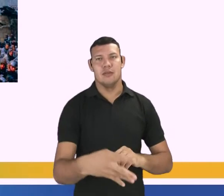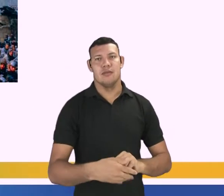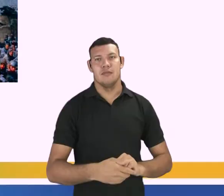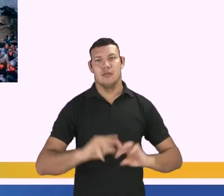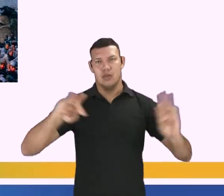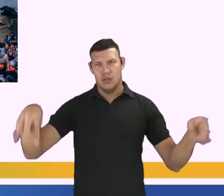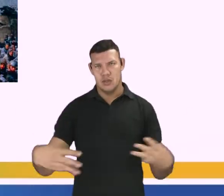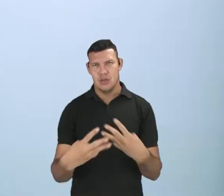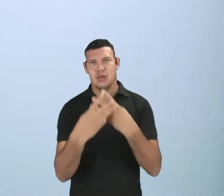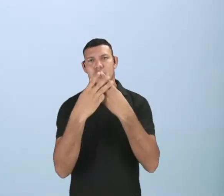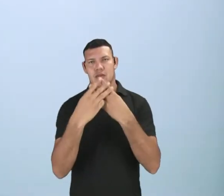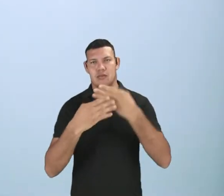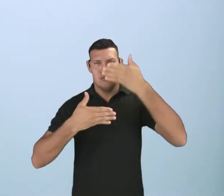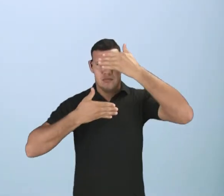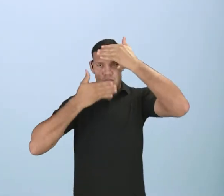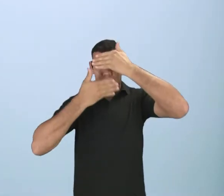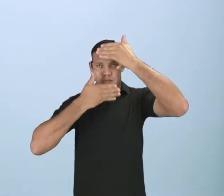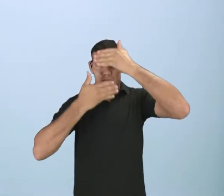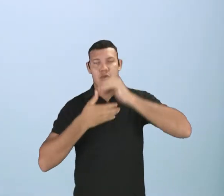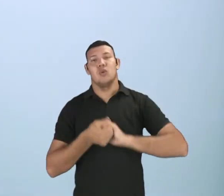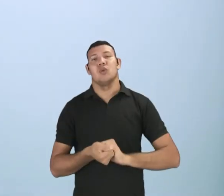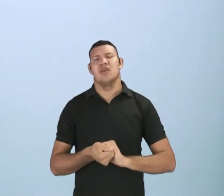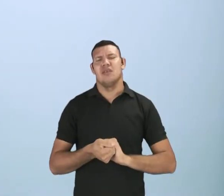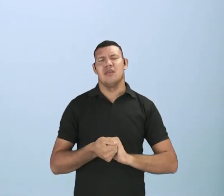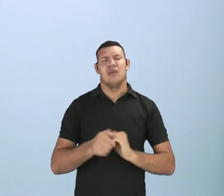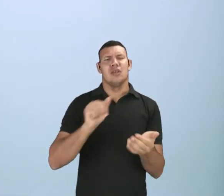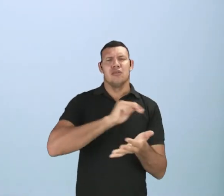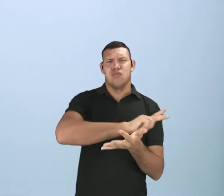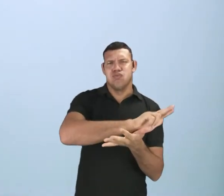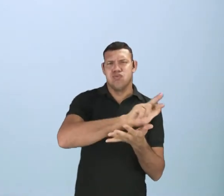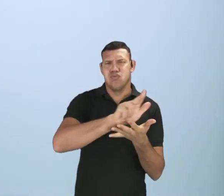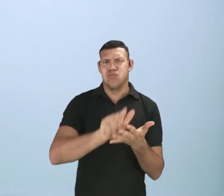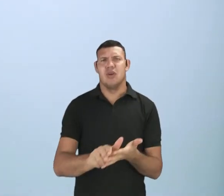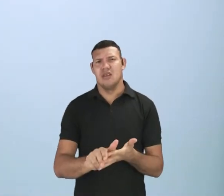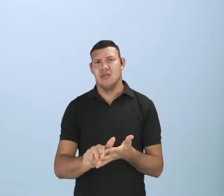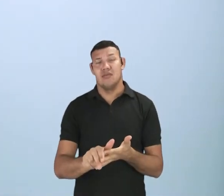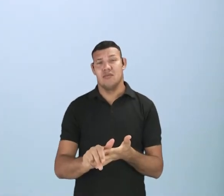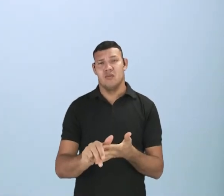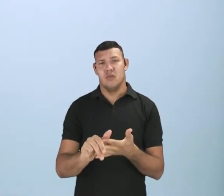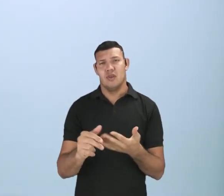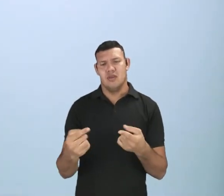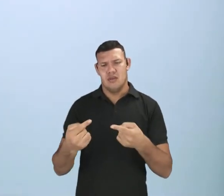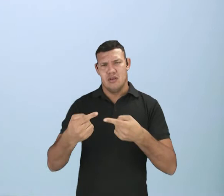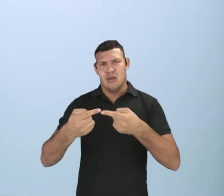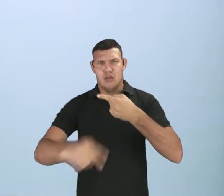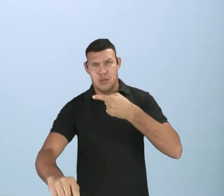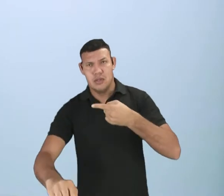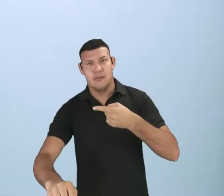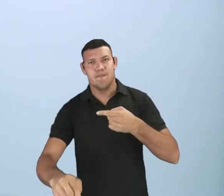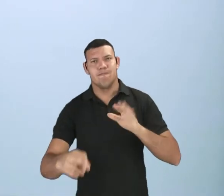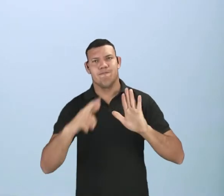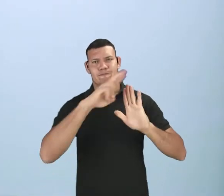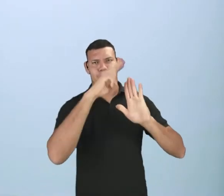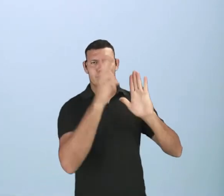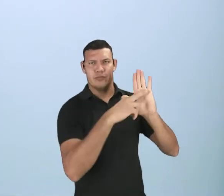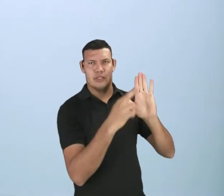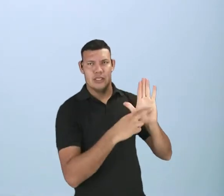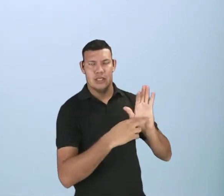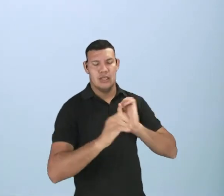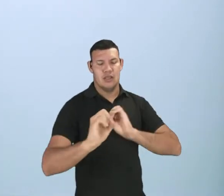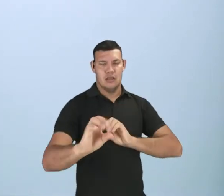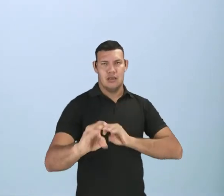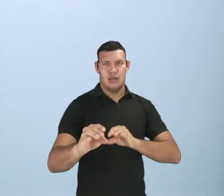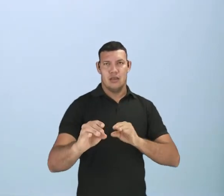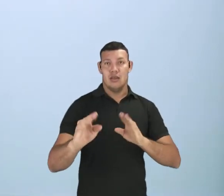judeus, árabes, né, cartomantes, todos aqueles que discordavam das regras, da doutrina da